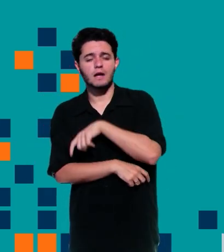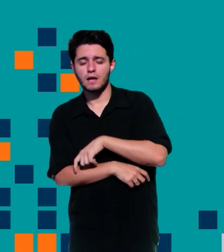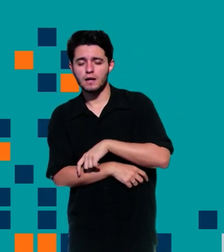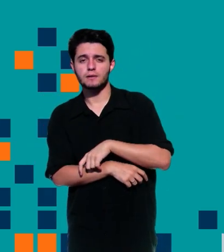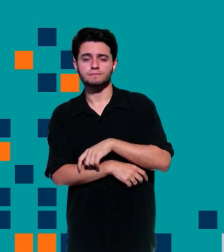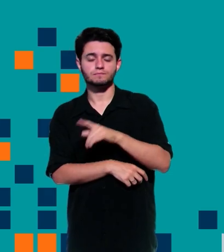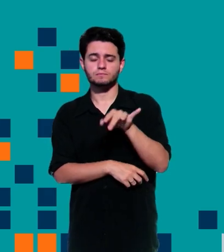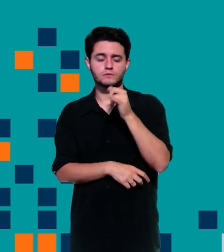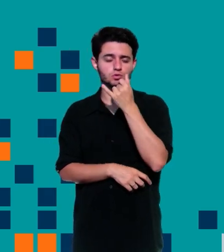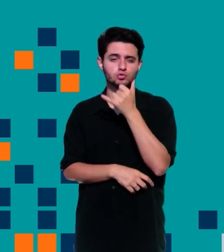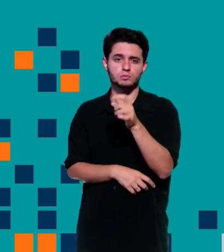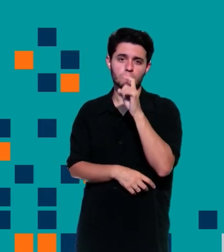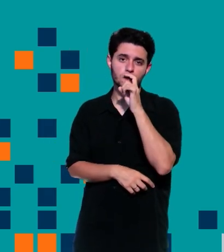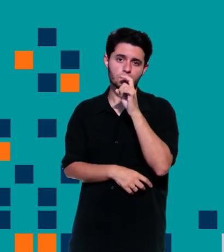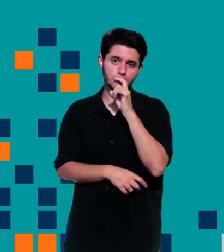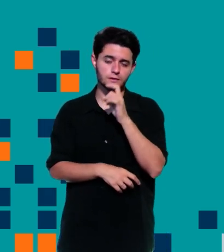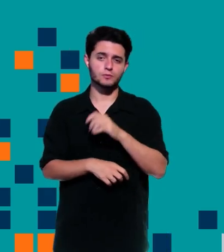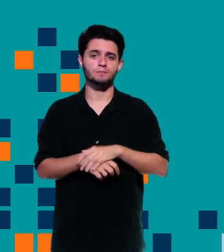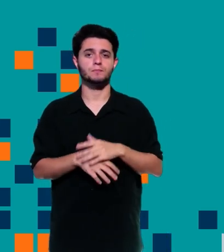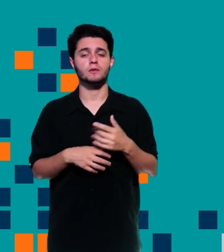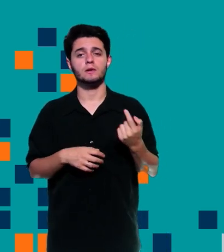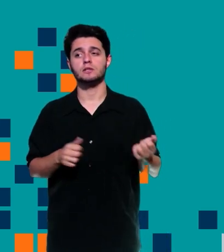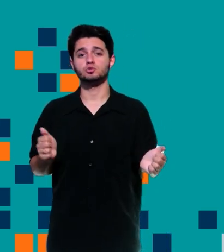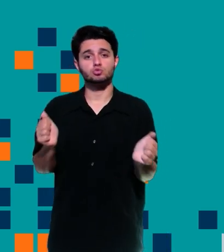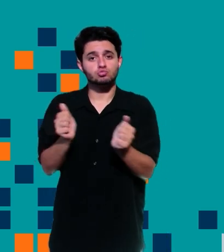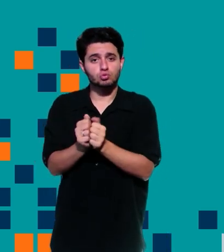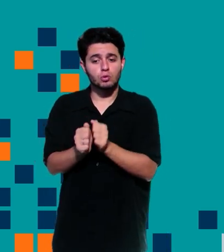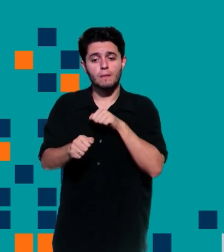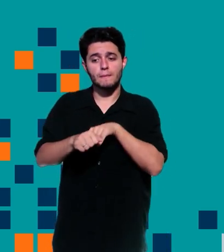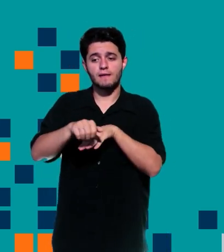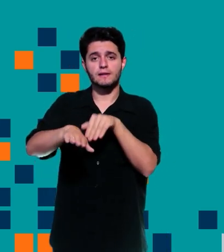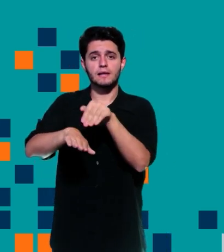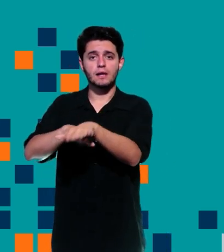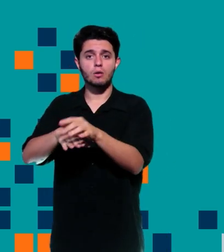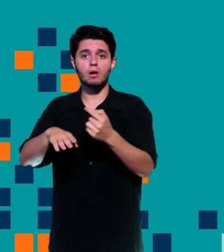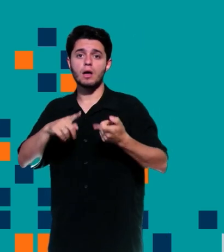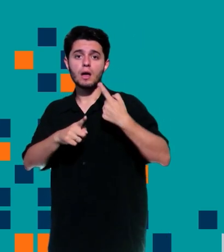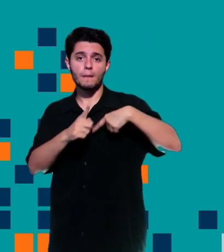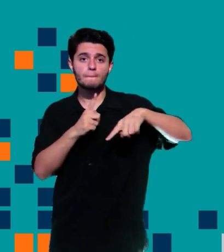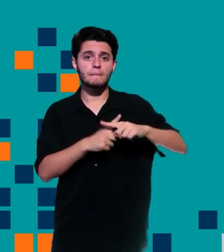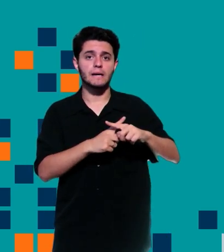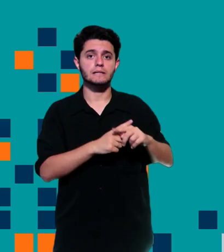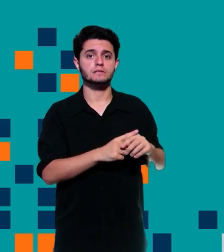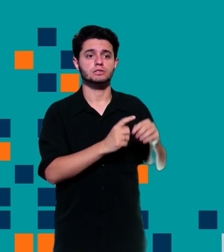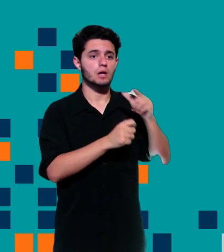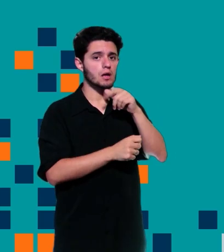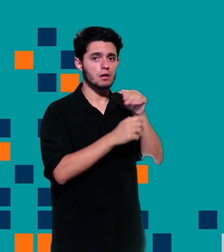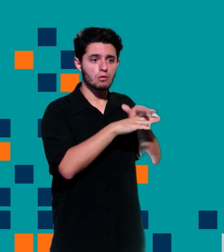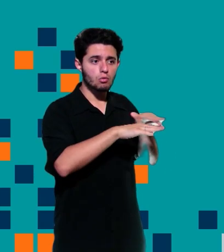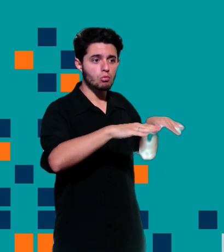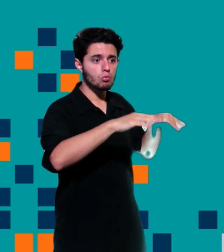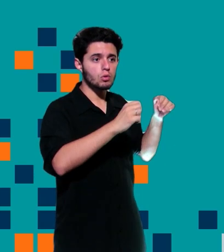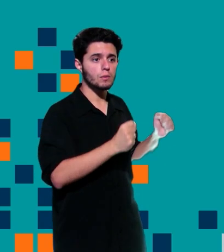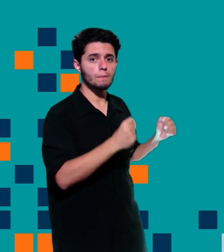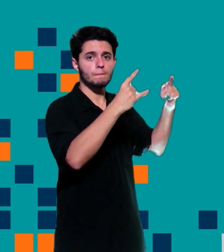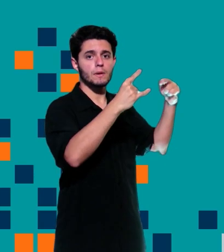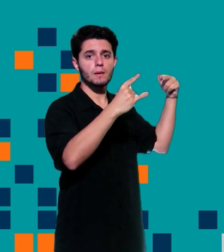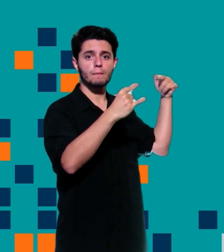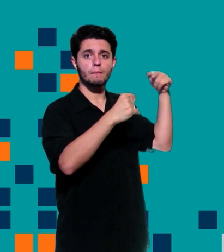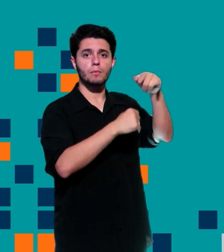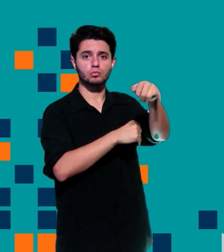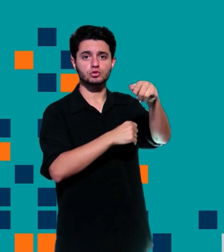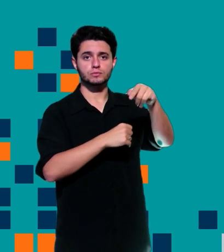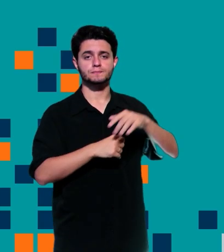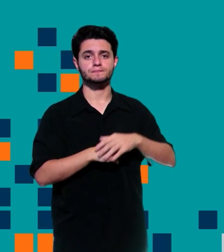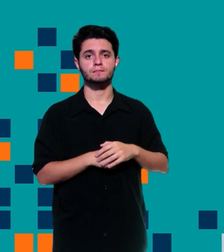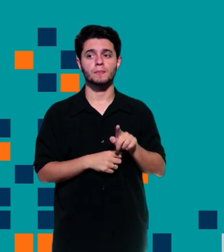juntou o projeto de um pavilhão com uma ponte. E a água, eles bombeavam a água, dava para ver aqui, bombeando a água e caindo